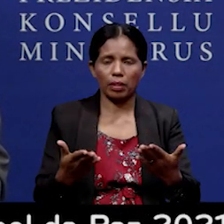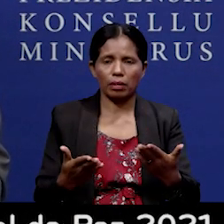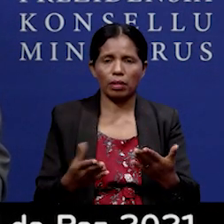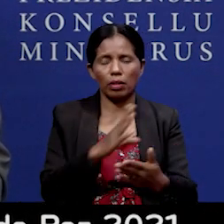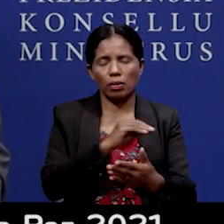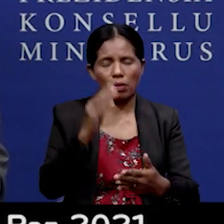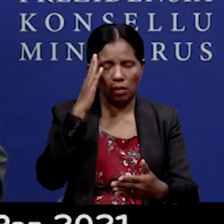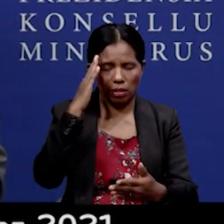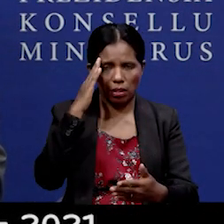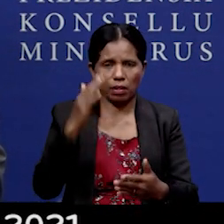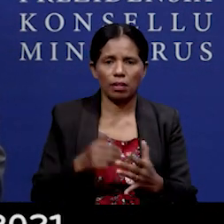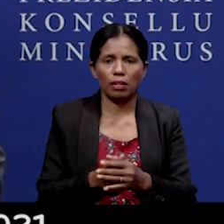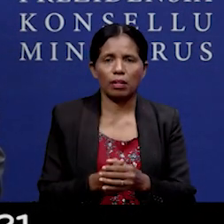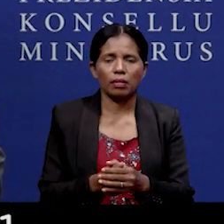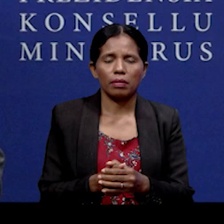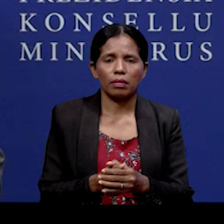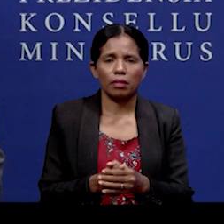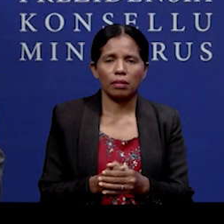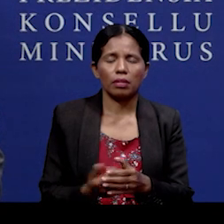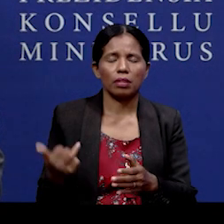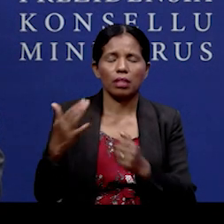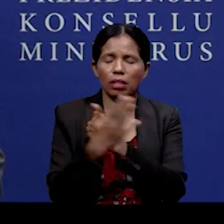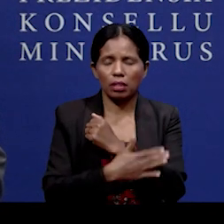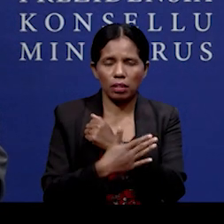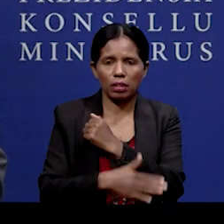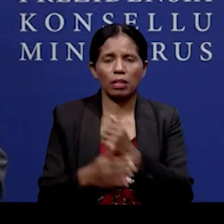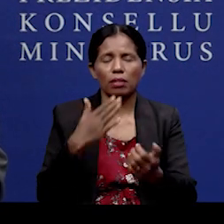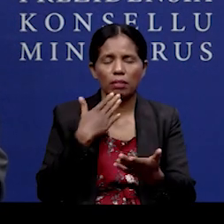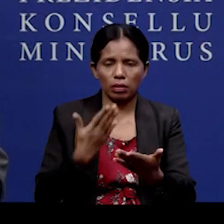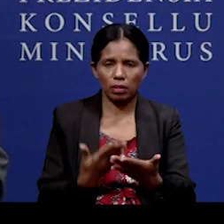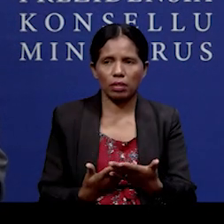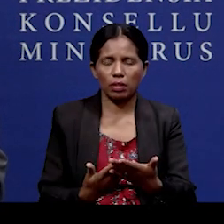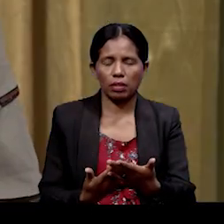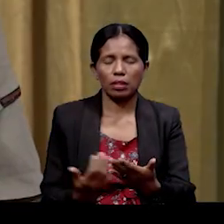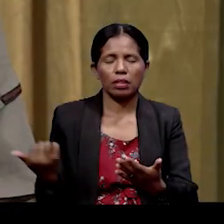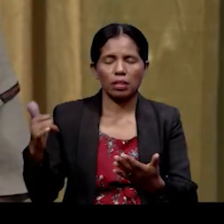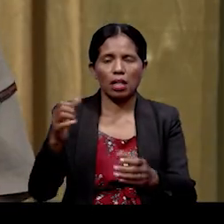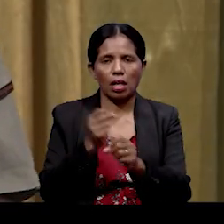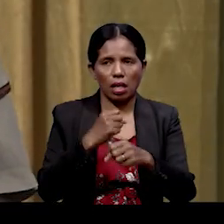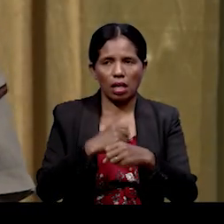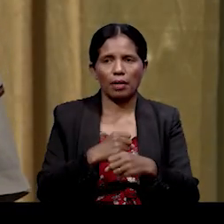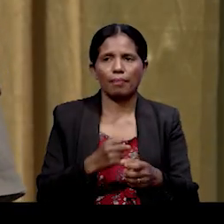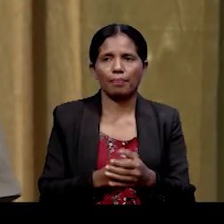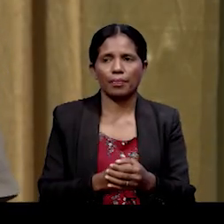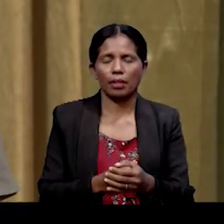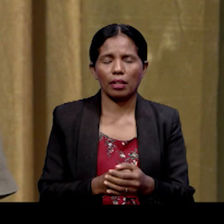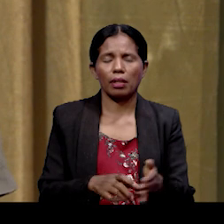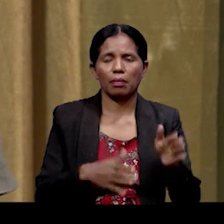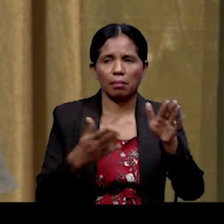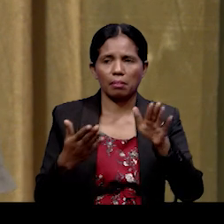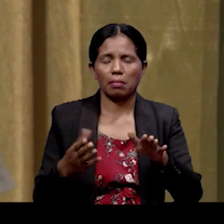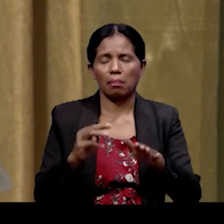reconhecimento ba ninian asam diak tebes hirak nebe nihalona. Matebian Max Tal ne obra